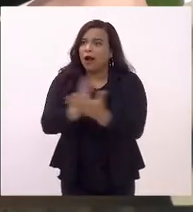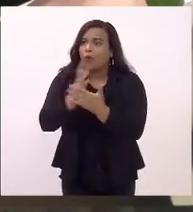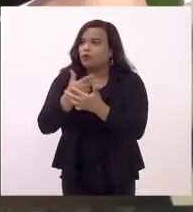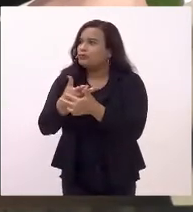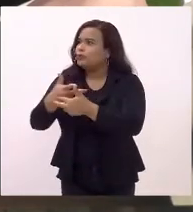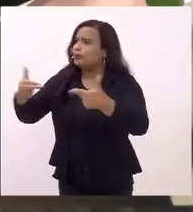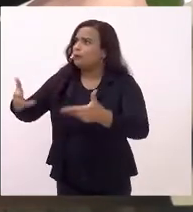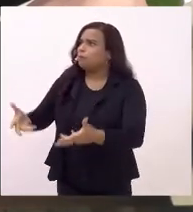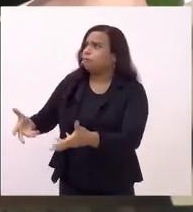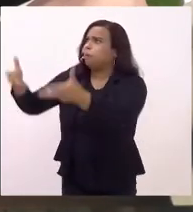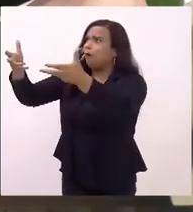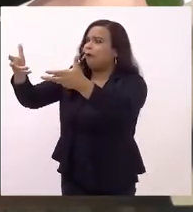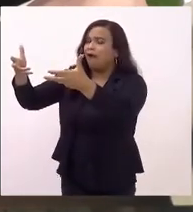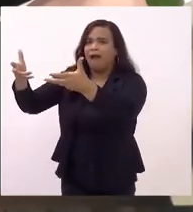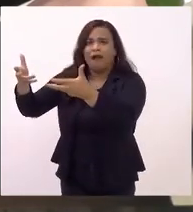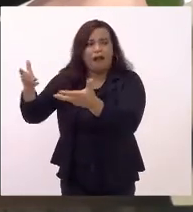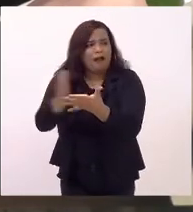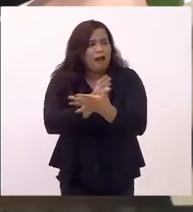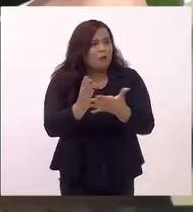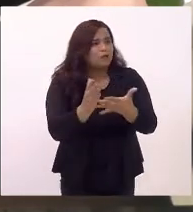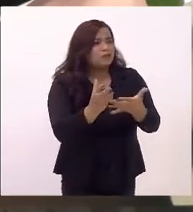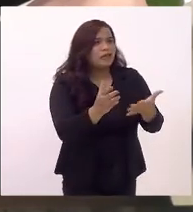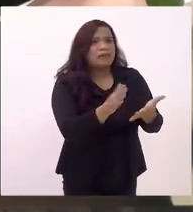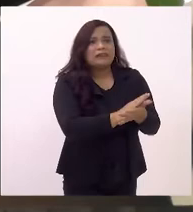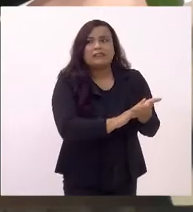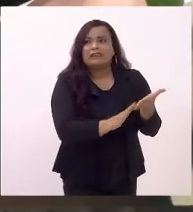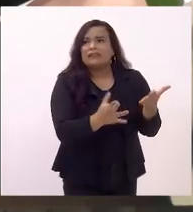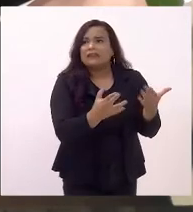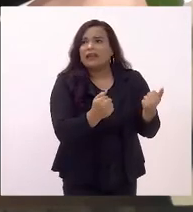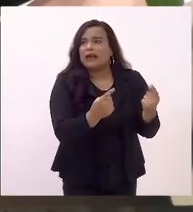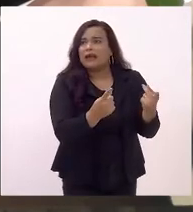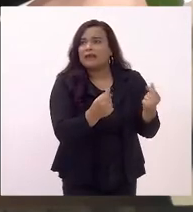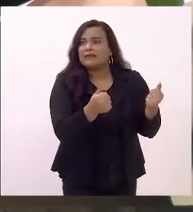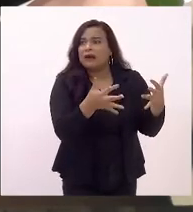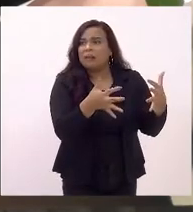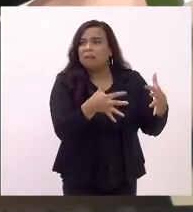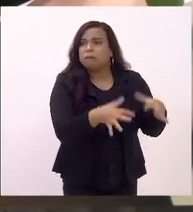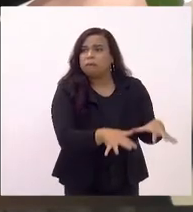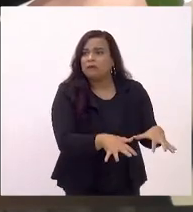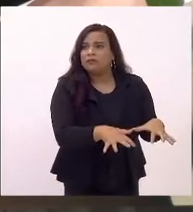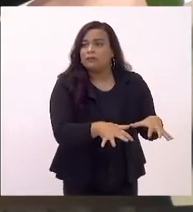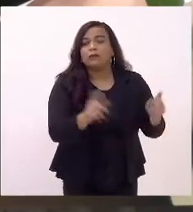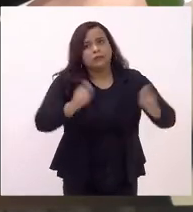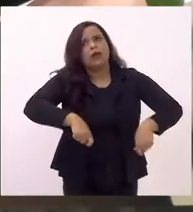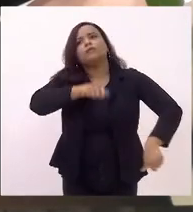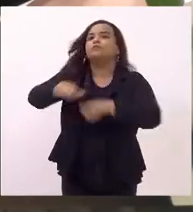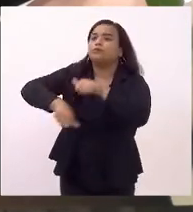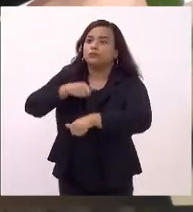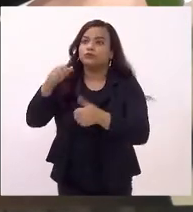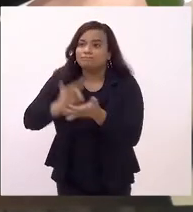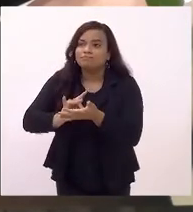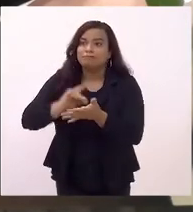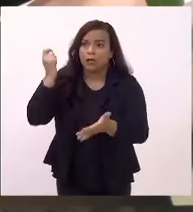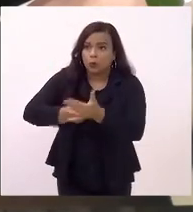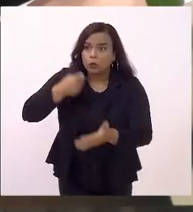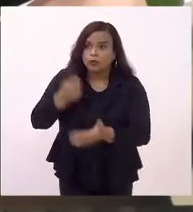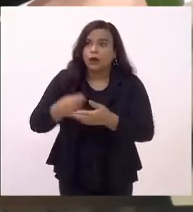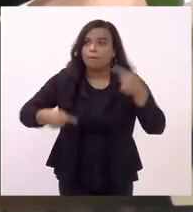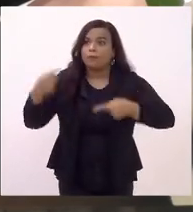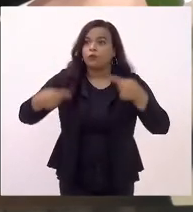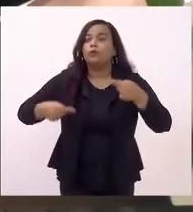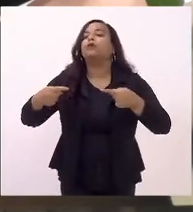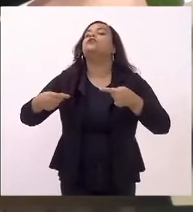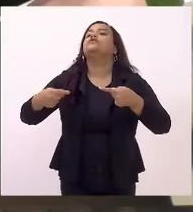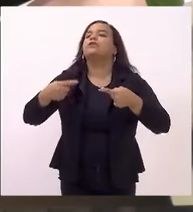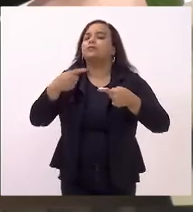tantos e outros não têm nada. Nós podemos mudar a realidade e lutar por políticas públicas que,